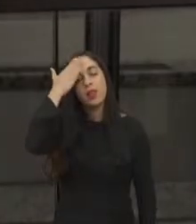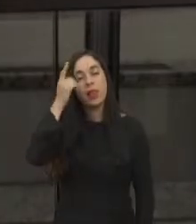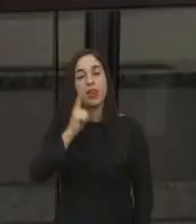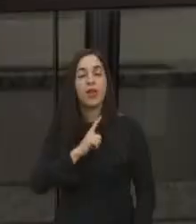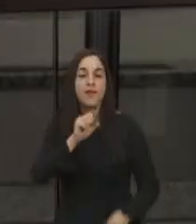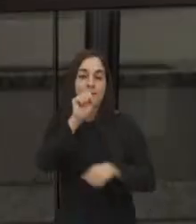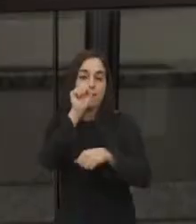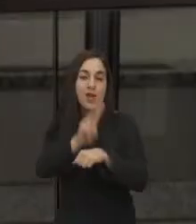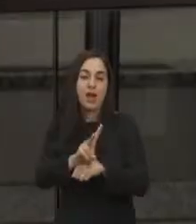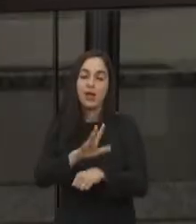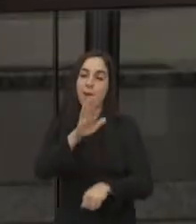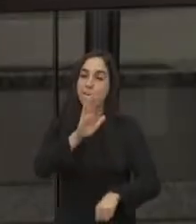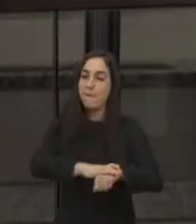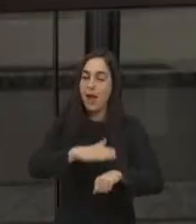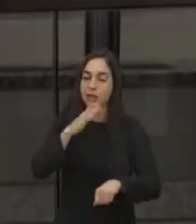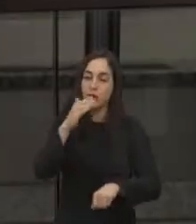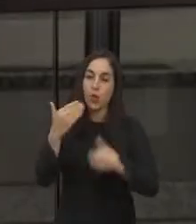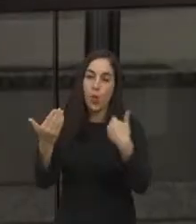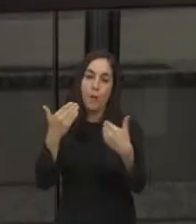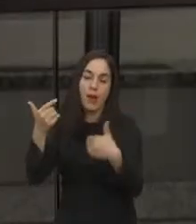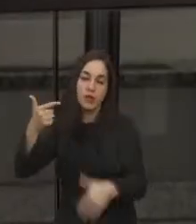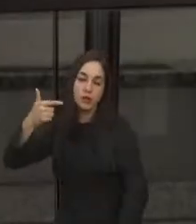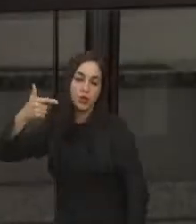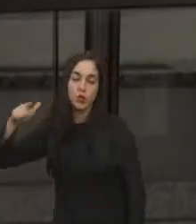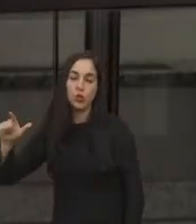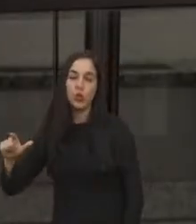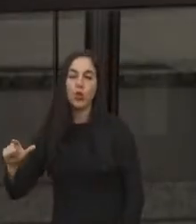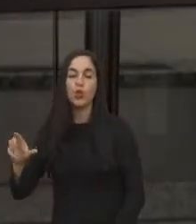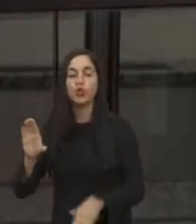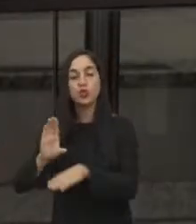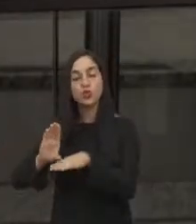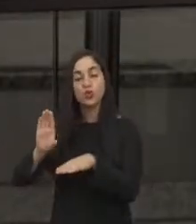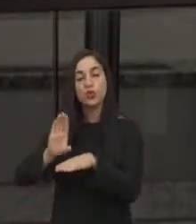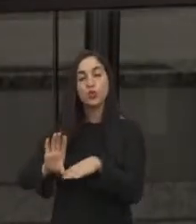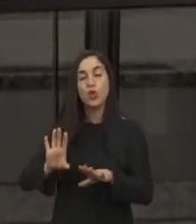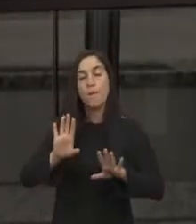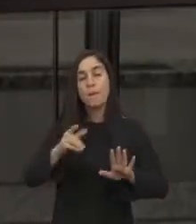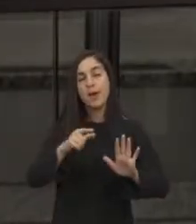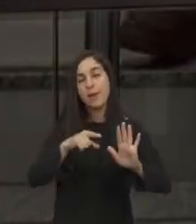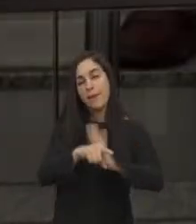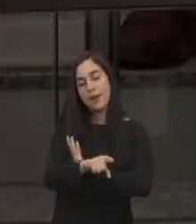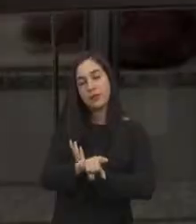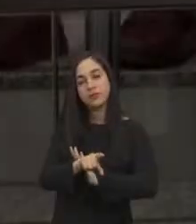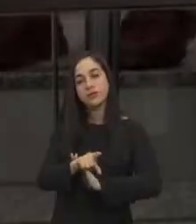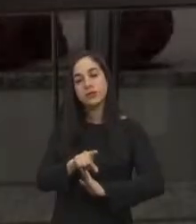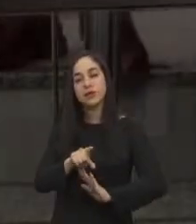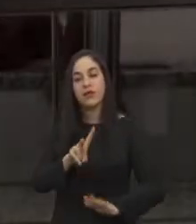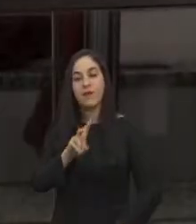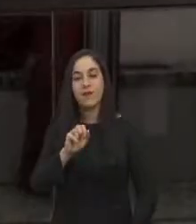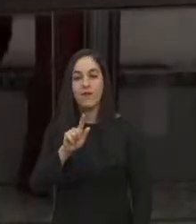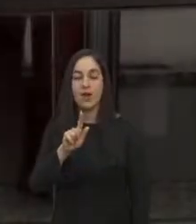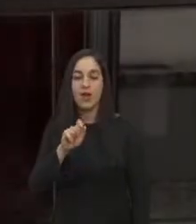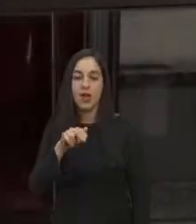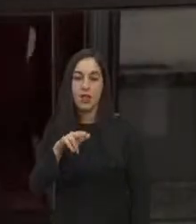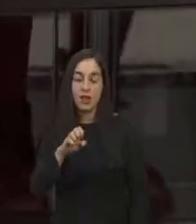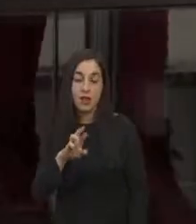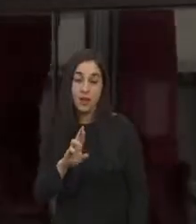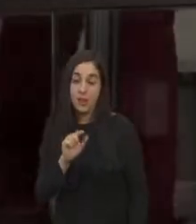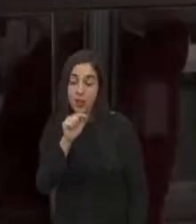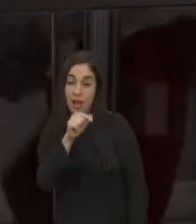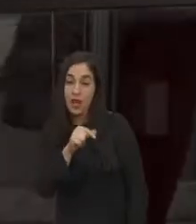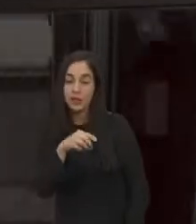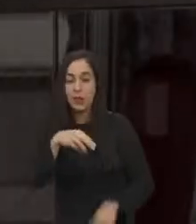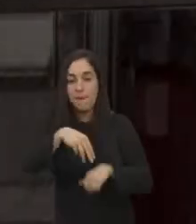maior aí do que os outros cursos. Mas, assim, uma pergunta, Wagner. Essa questão do mestrado